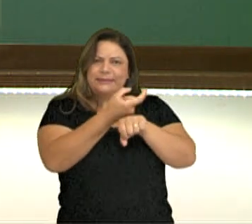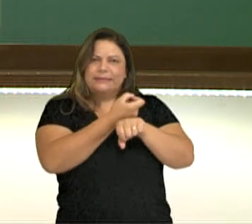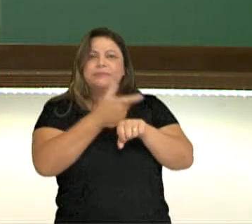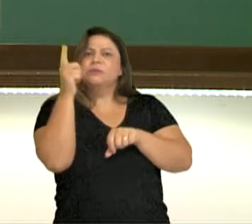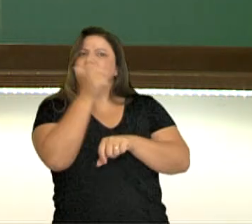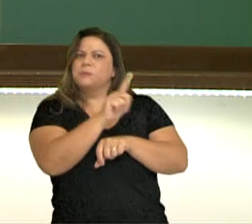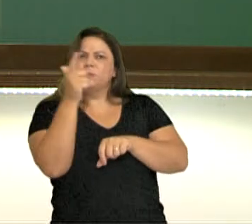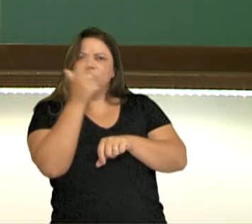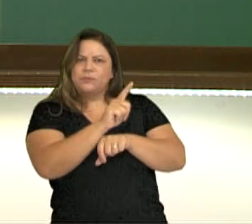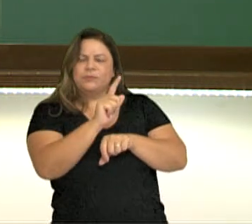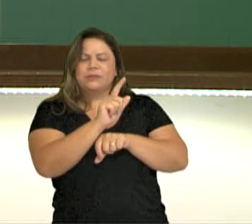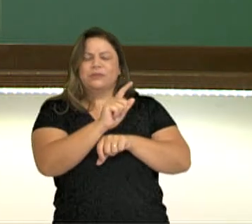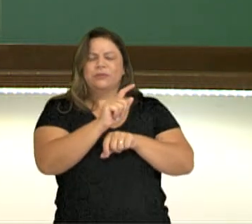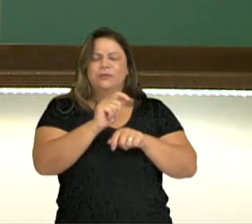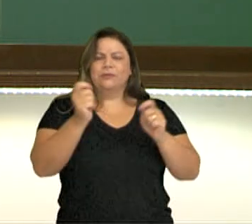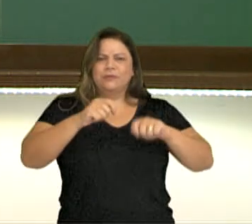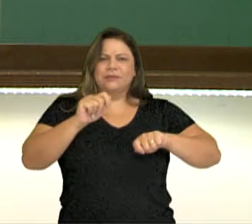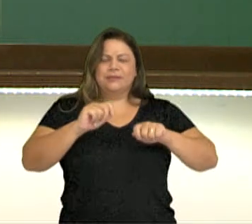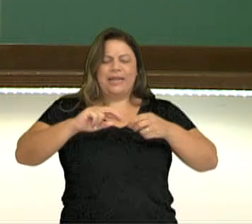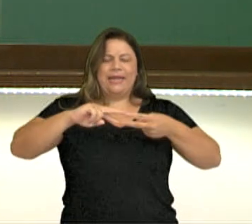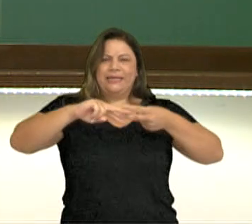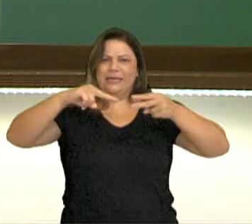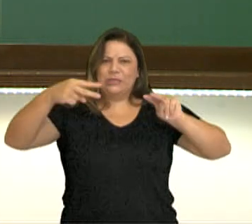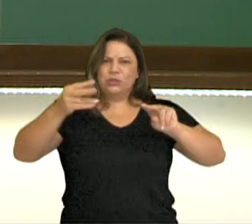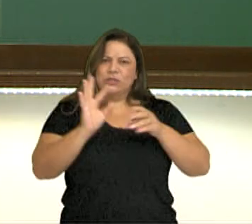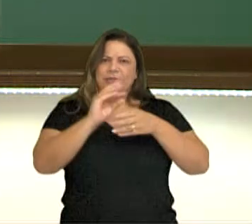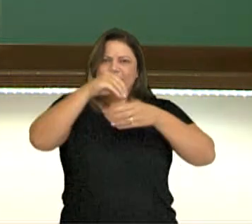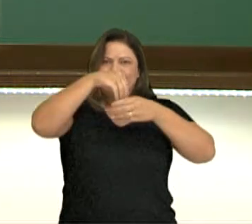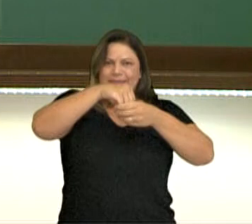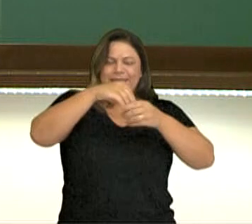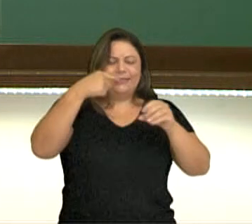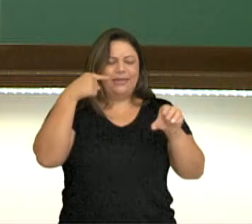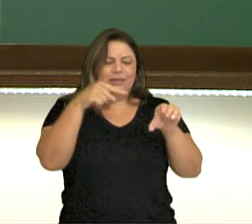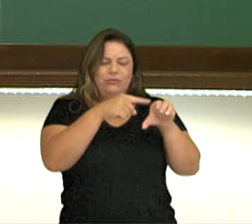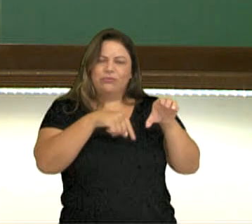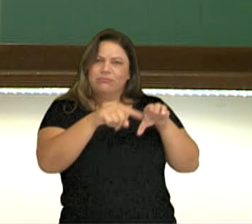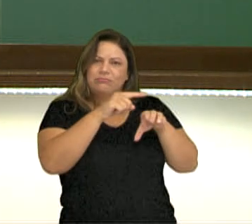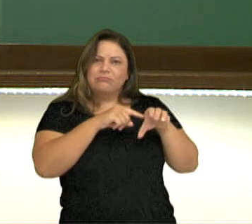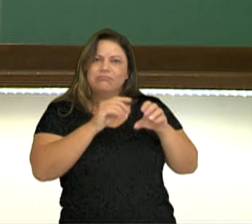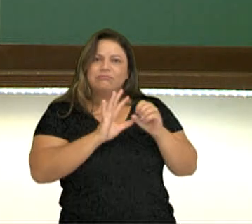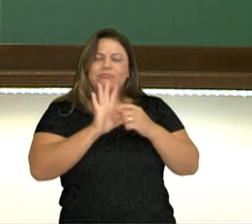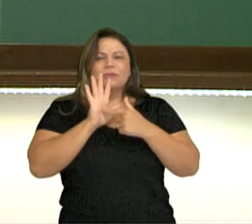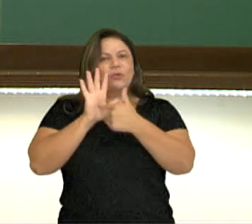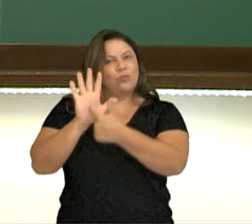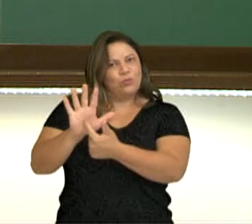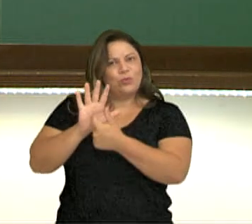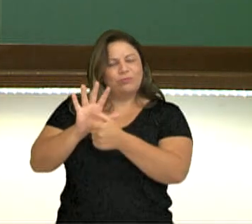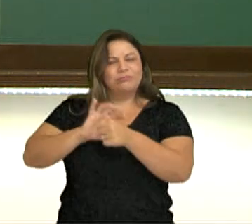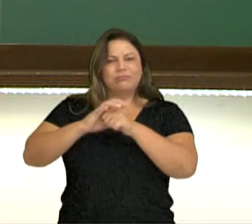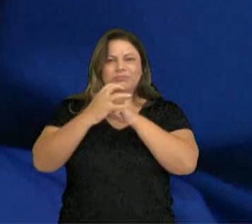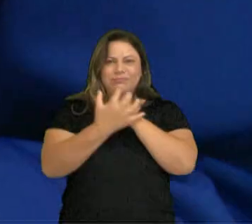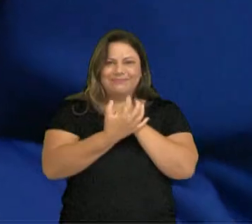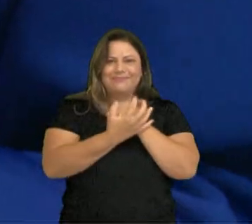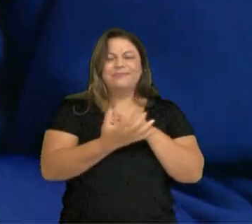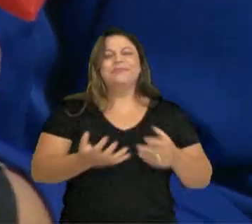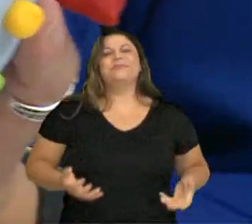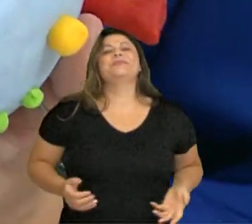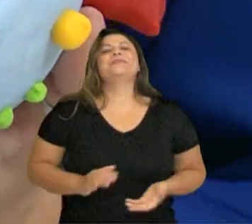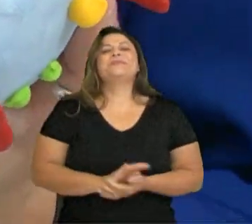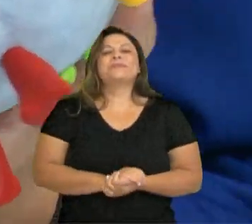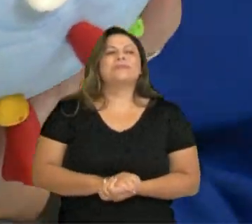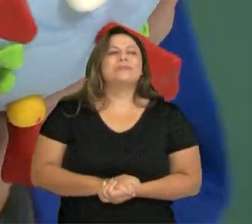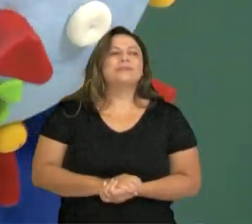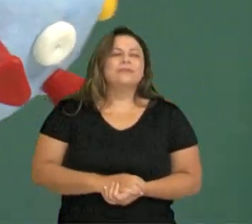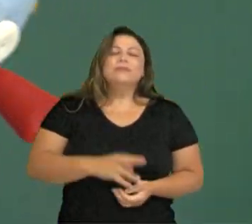colocar o seu material genético para dentro dele. Tá? Então, está aqui um moldezinho, um modelozinho de coronavírus. Então, vamos para